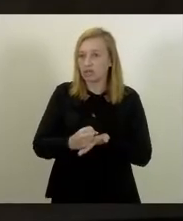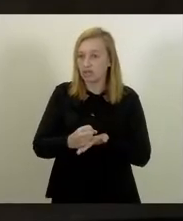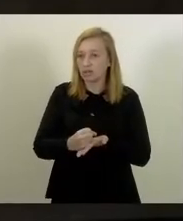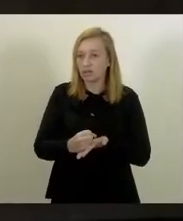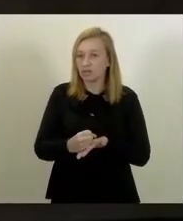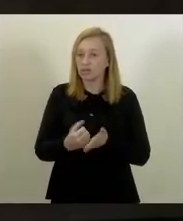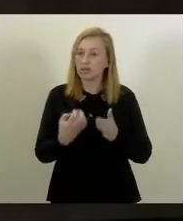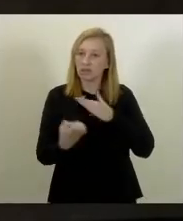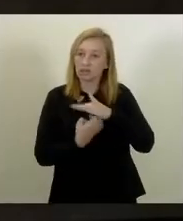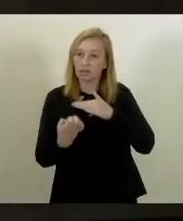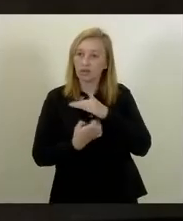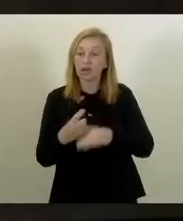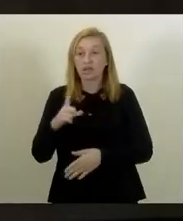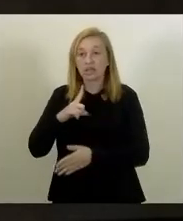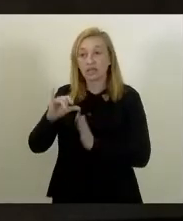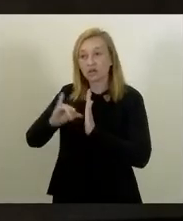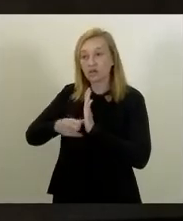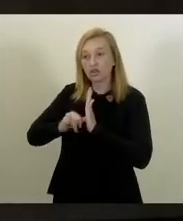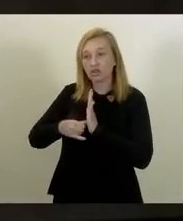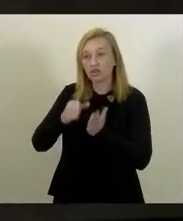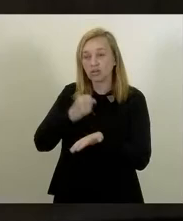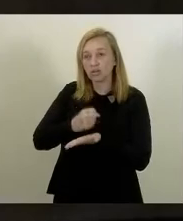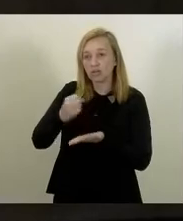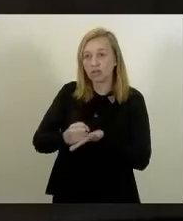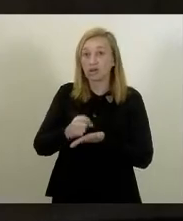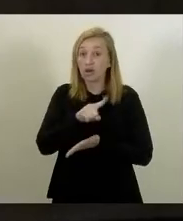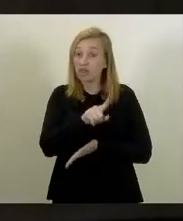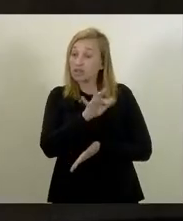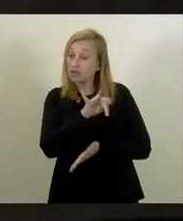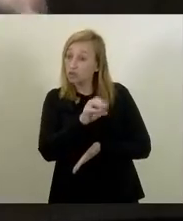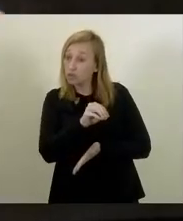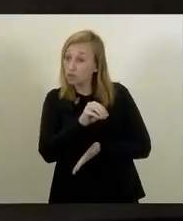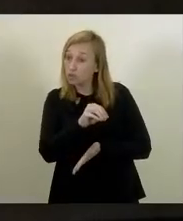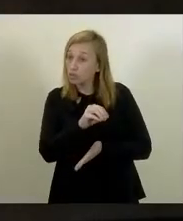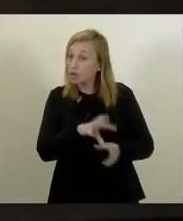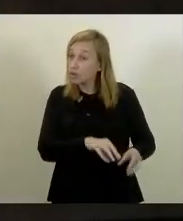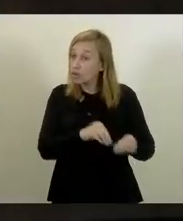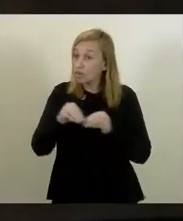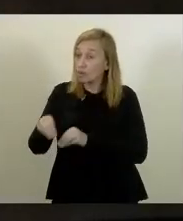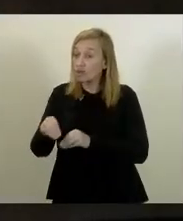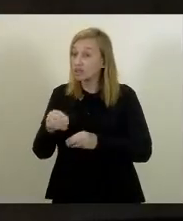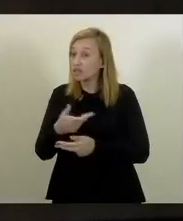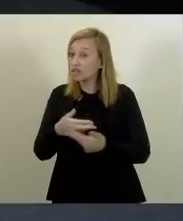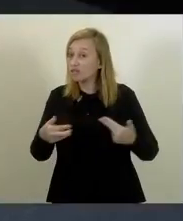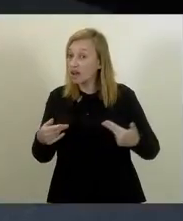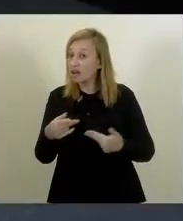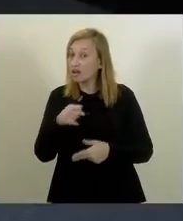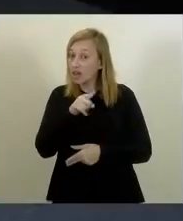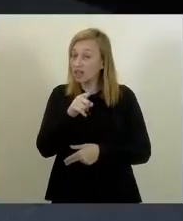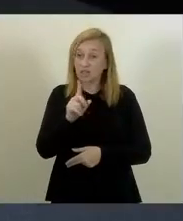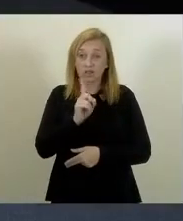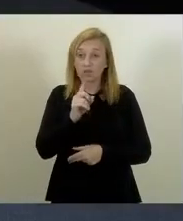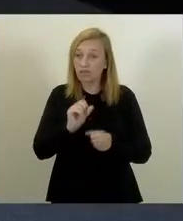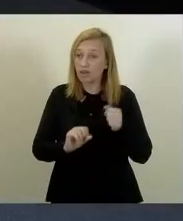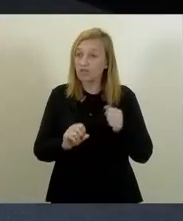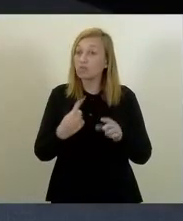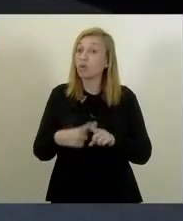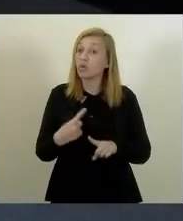está previsto no edital de contratação este fundo para o repasse. E muitas delas não fazem porque são